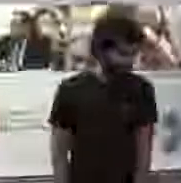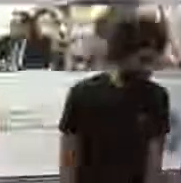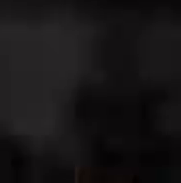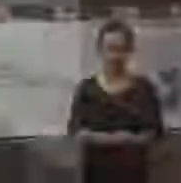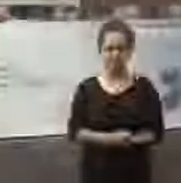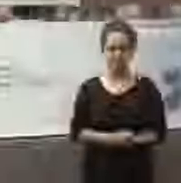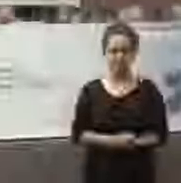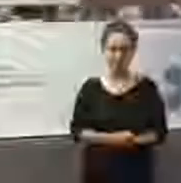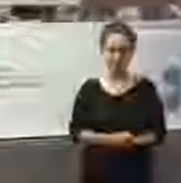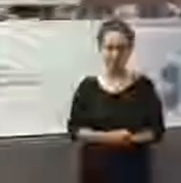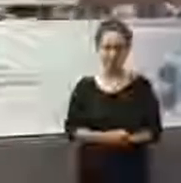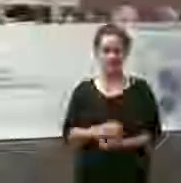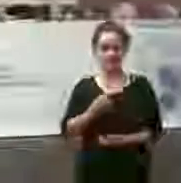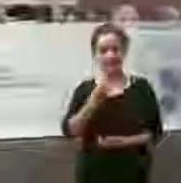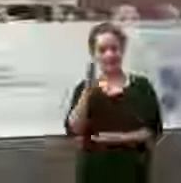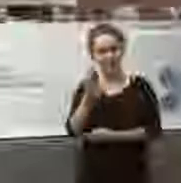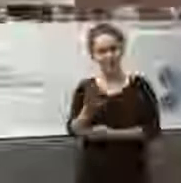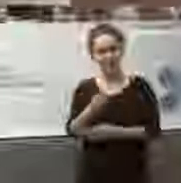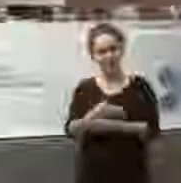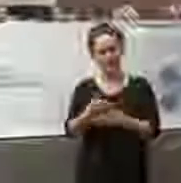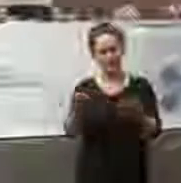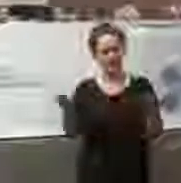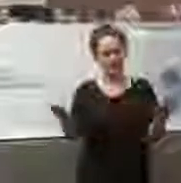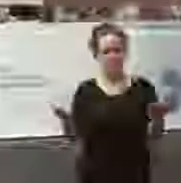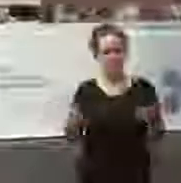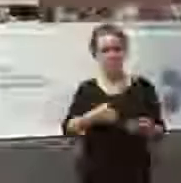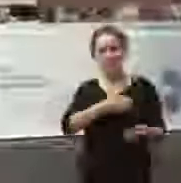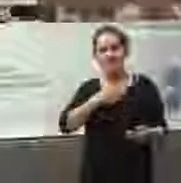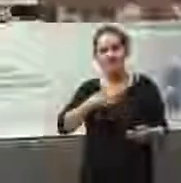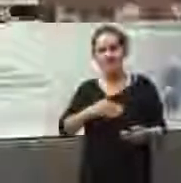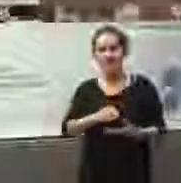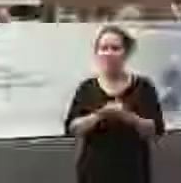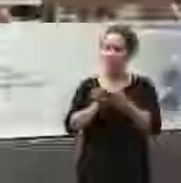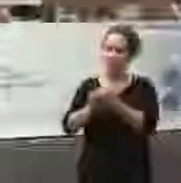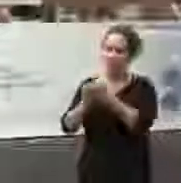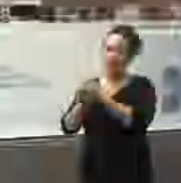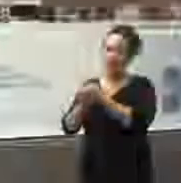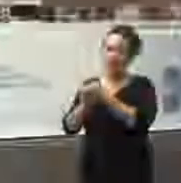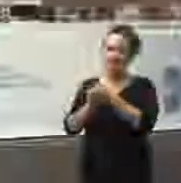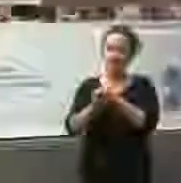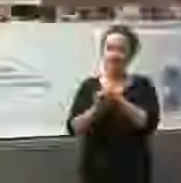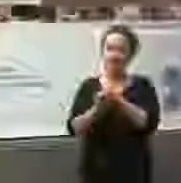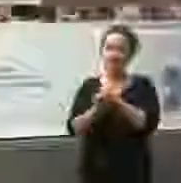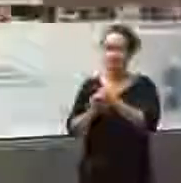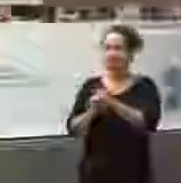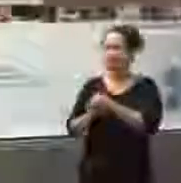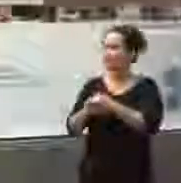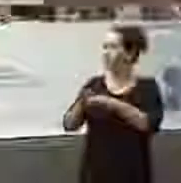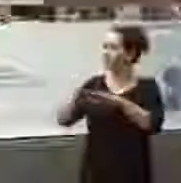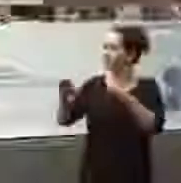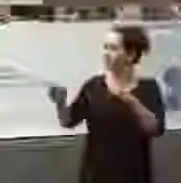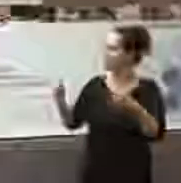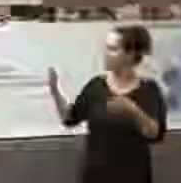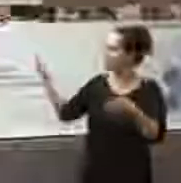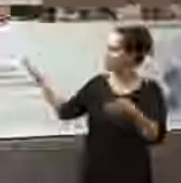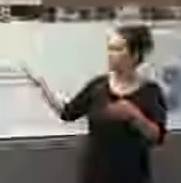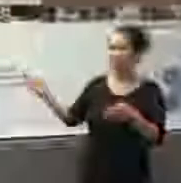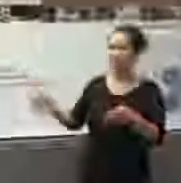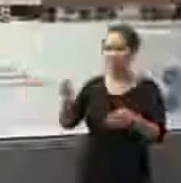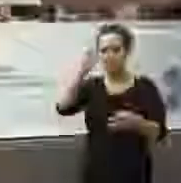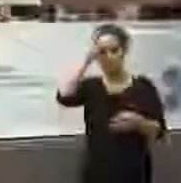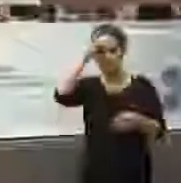bem boa tarde a todos gostaria de cumprimentar essa ilustre mesa e todas as autoridades aqui presentes